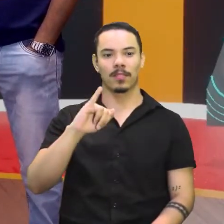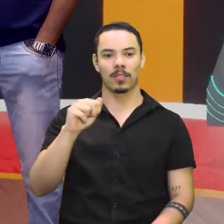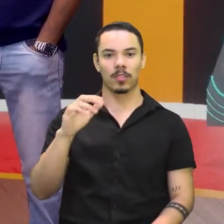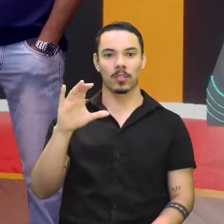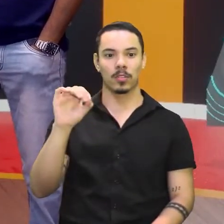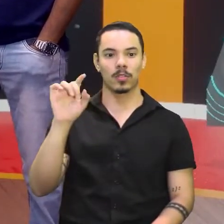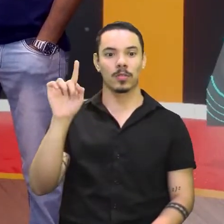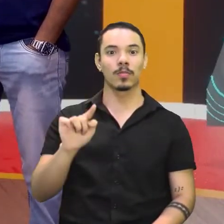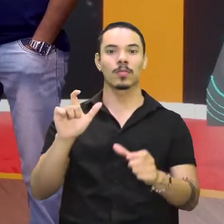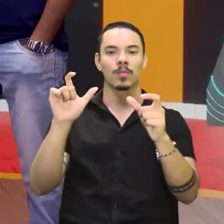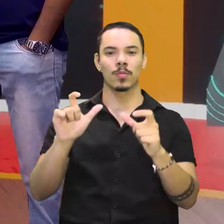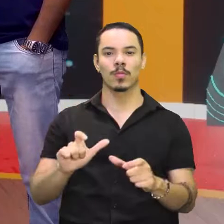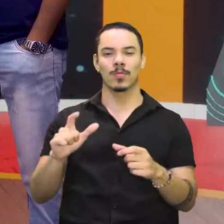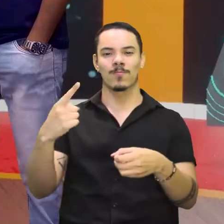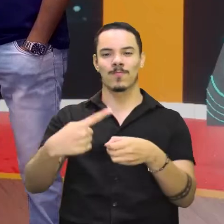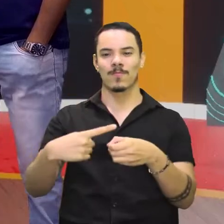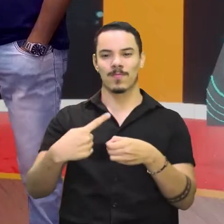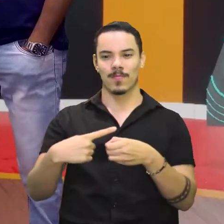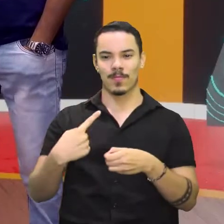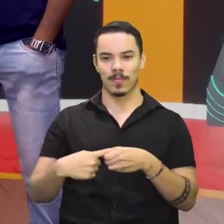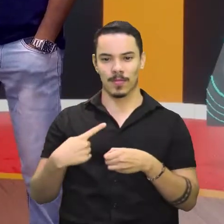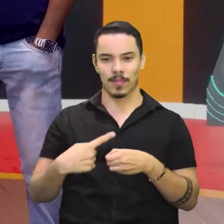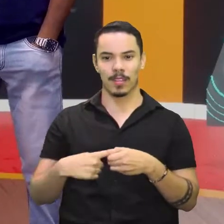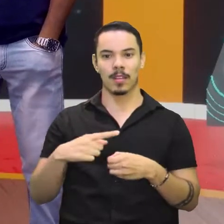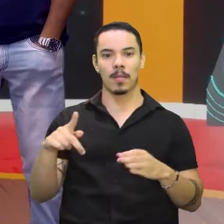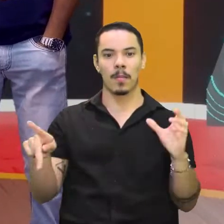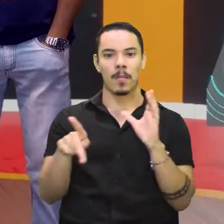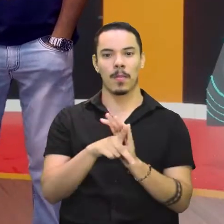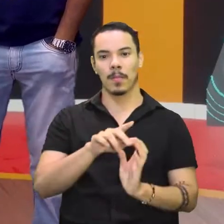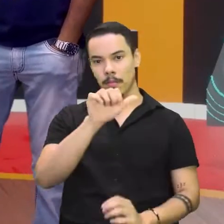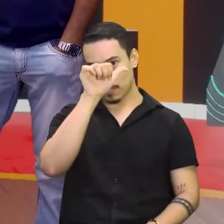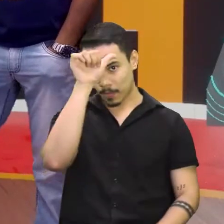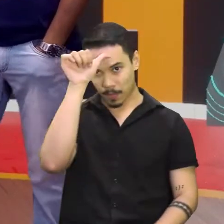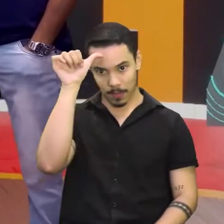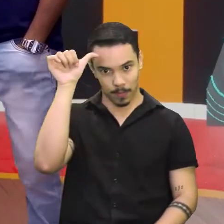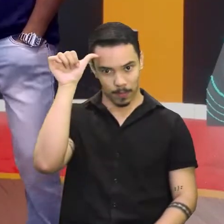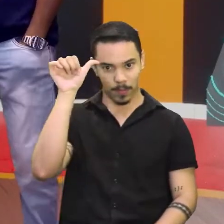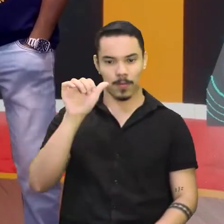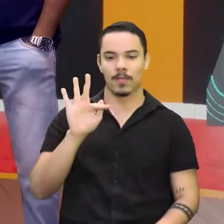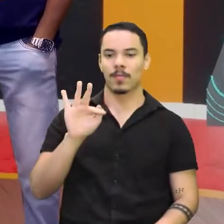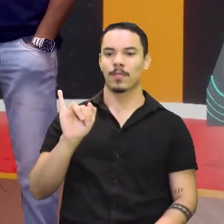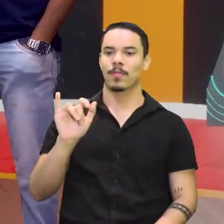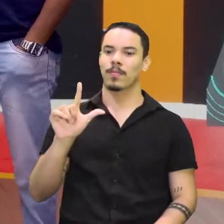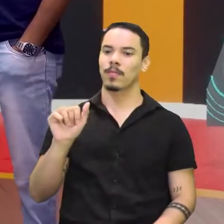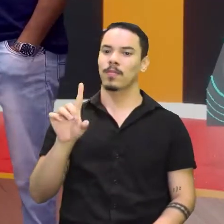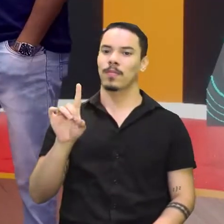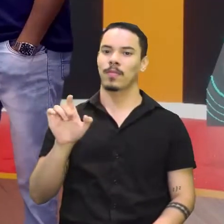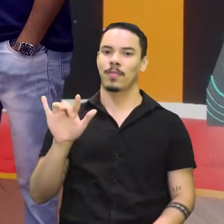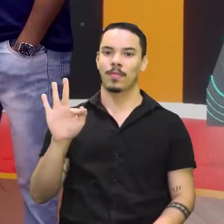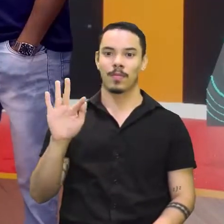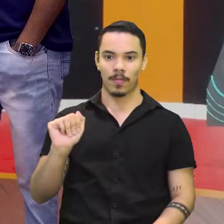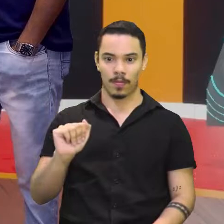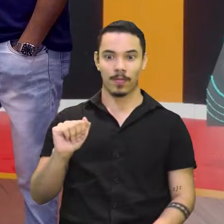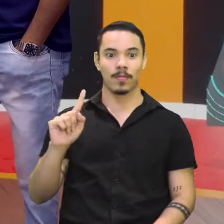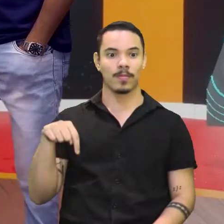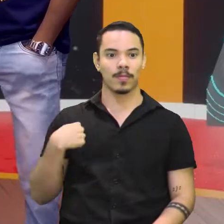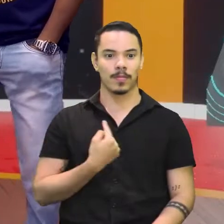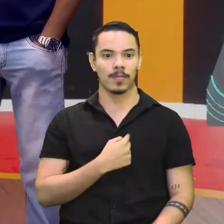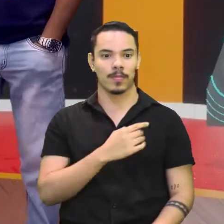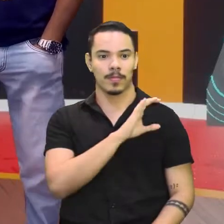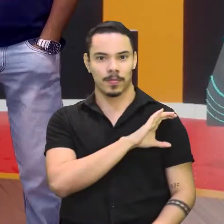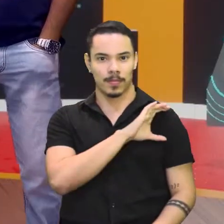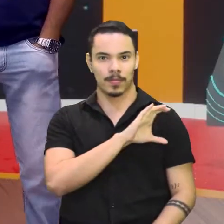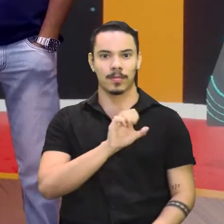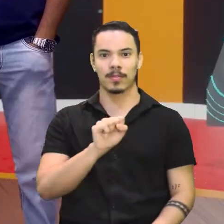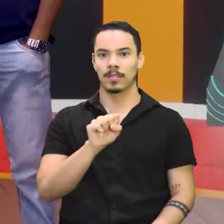de Filadélfia, hein? Alta Floresta. Alta Floresta. Fomos lá esses dias, né? Alta Floresta, maravilhosa, a nossa coordenadora